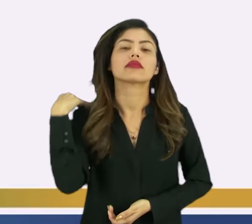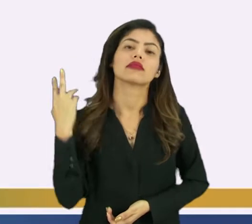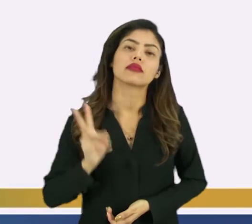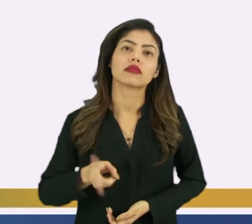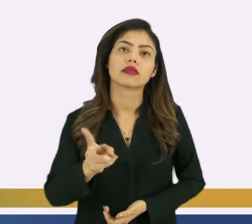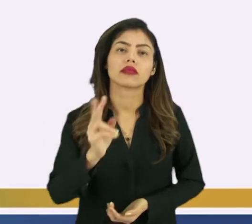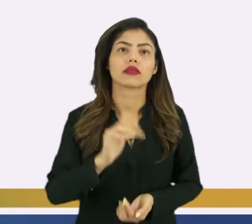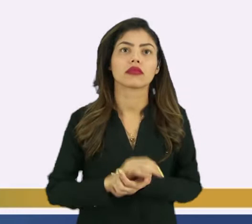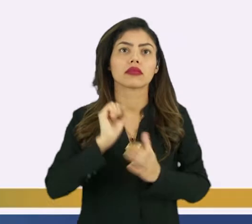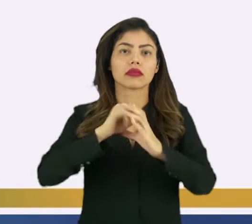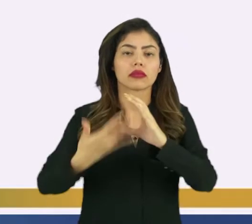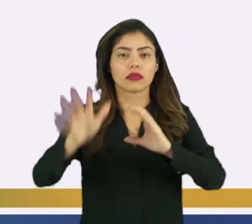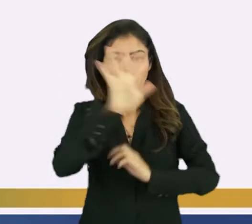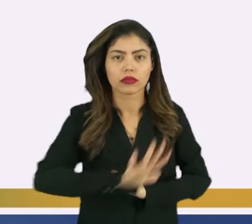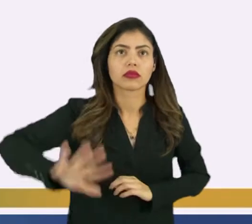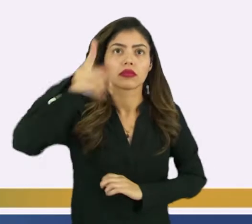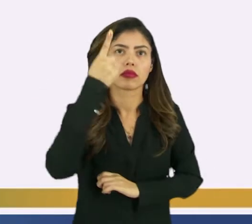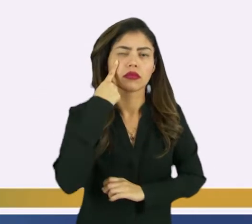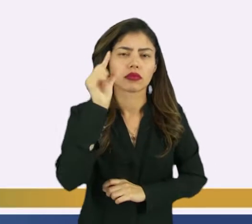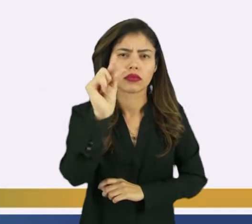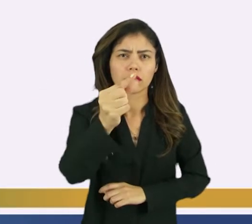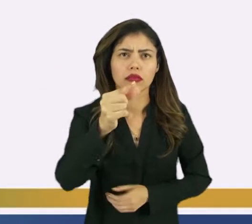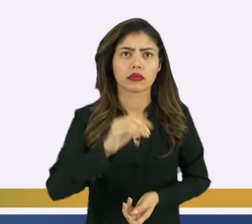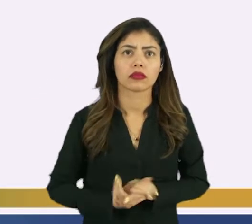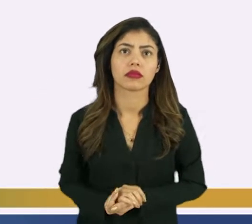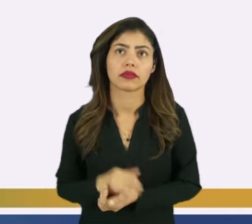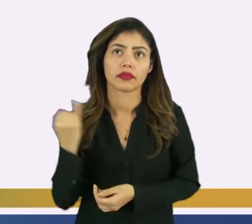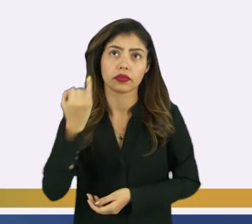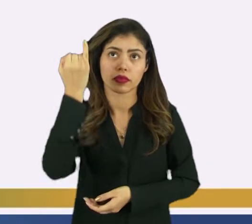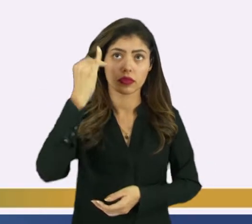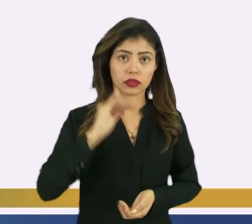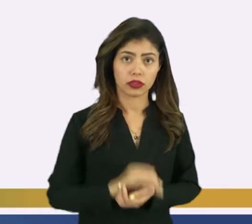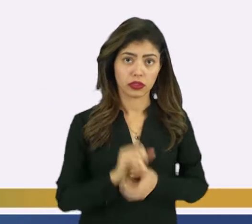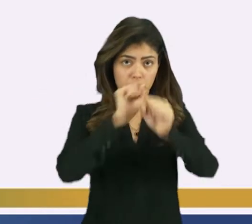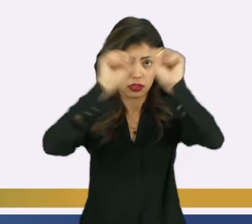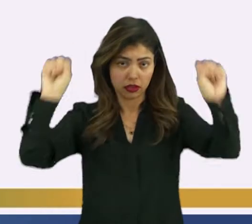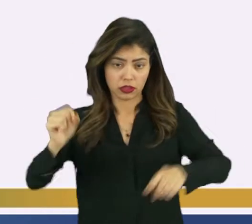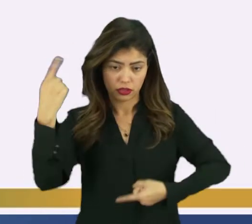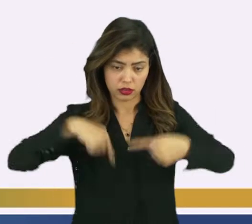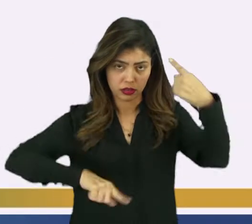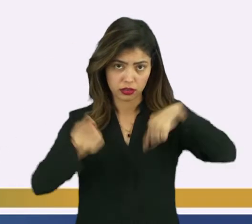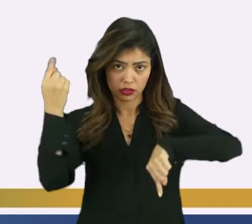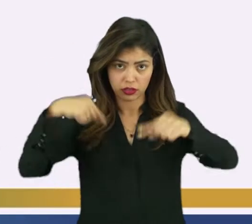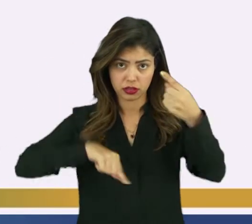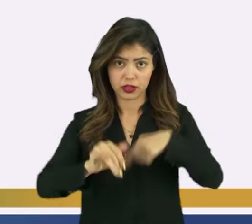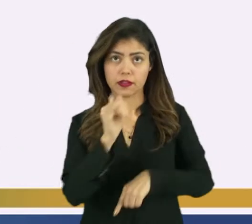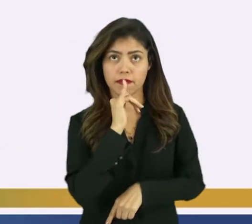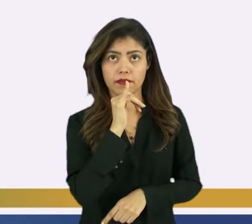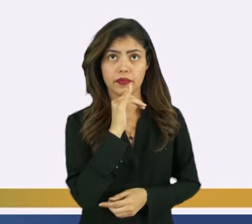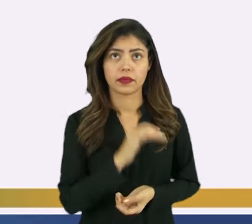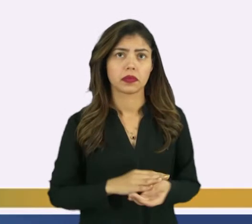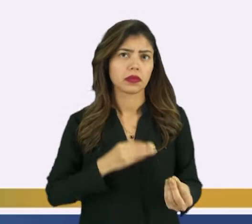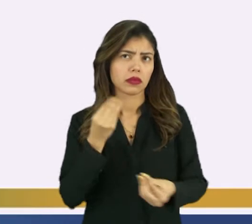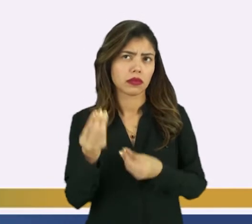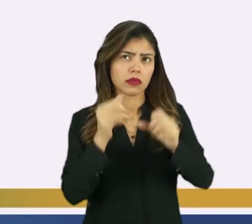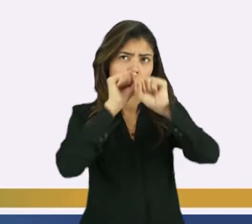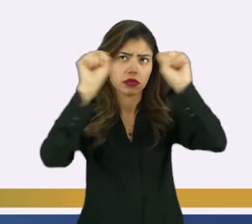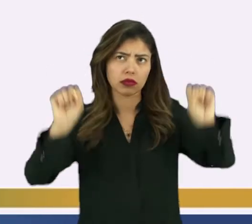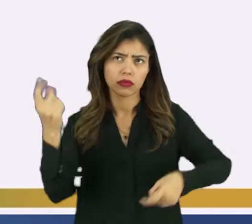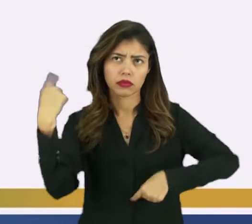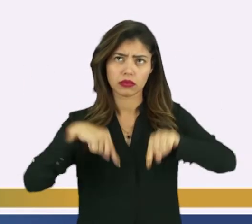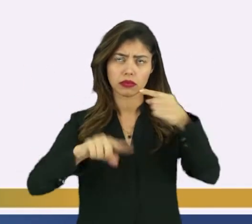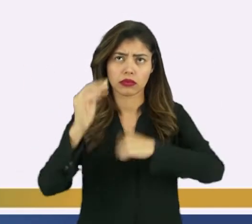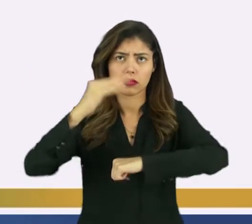Continuando, além das características gerais, vamos ver aí um pouquinho mais específico sobre o sistema circulatório, por exemplo. Como é que é o